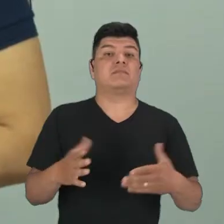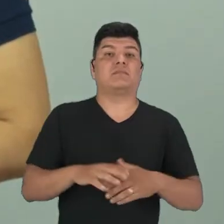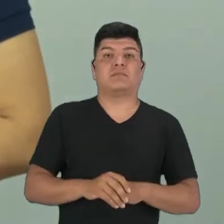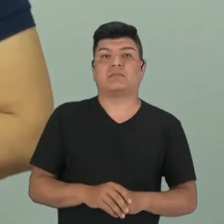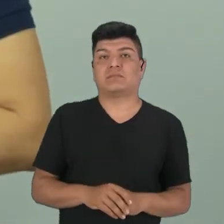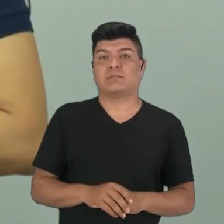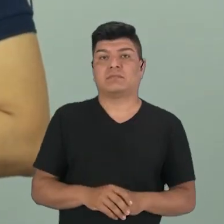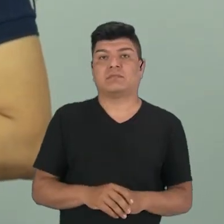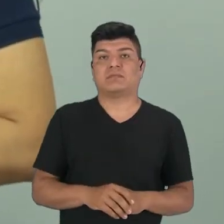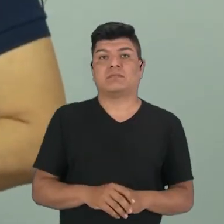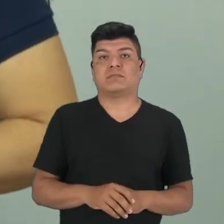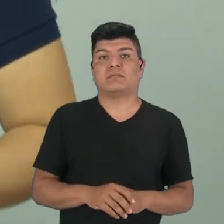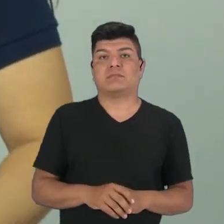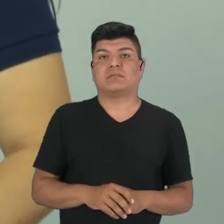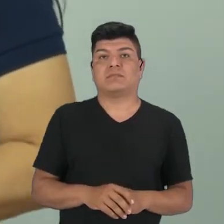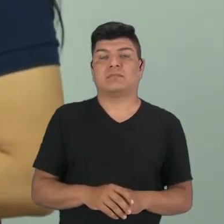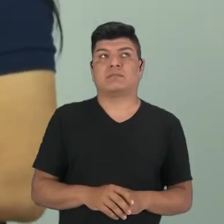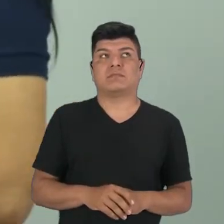como